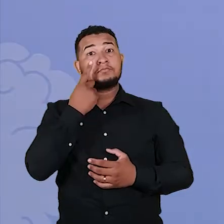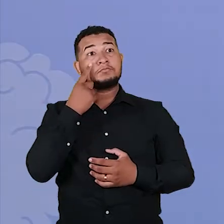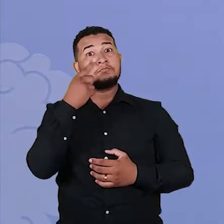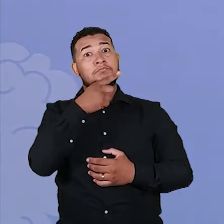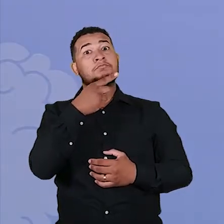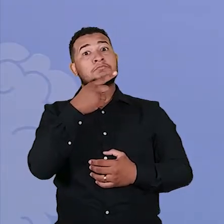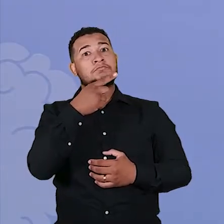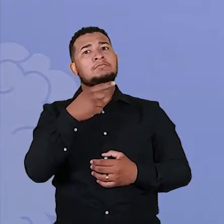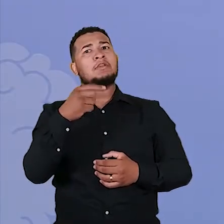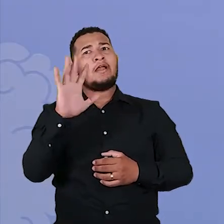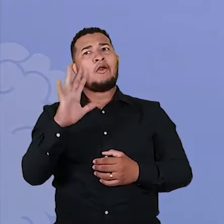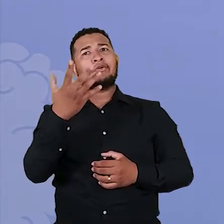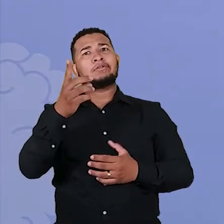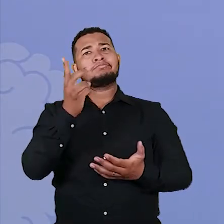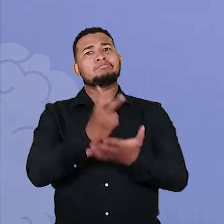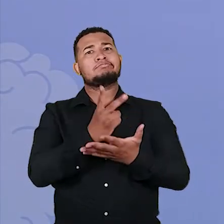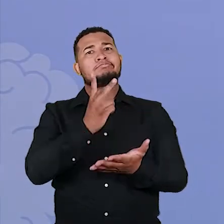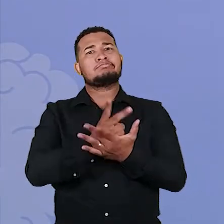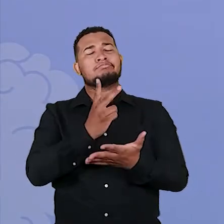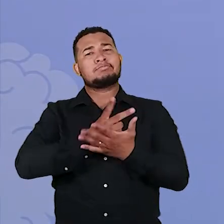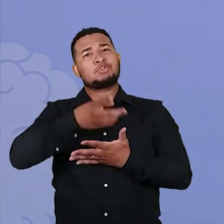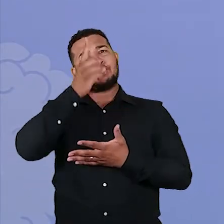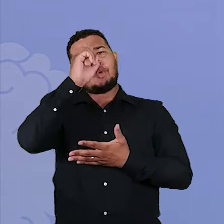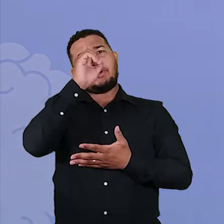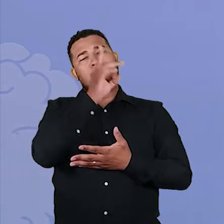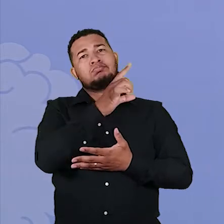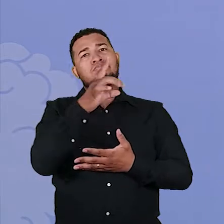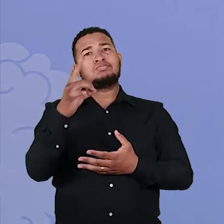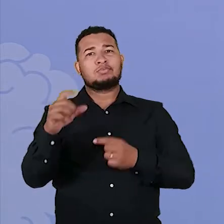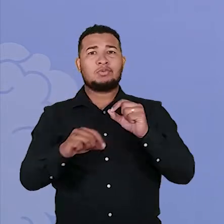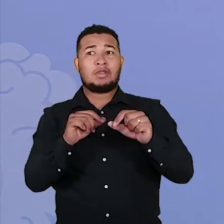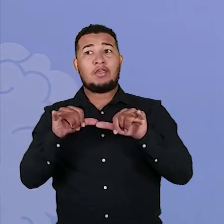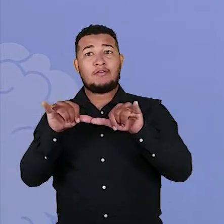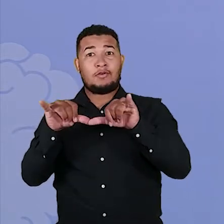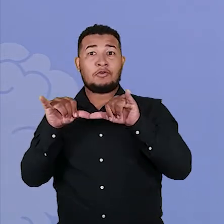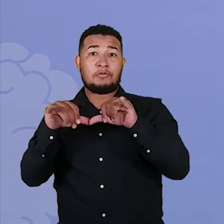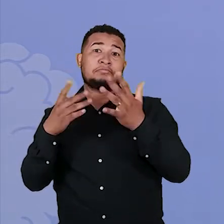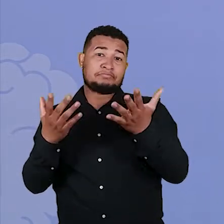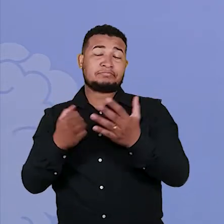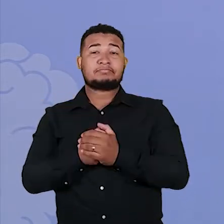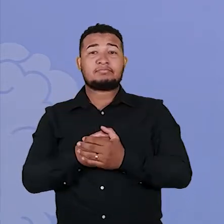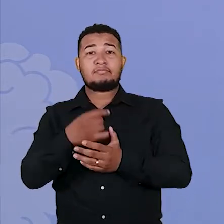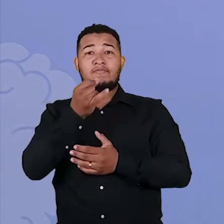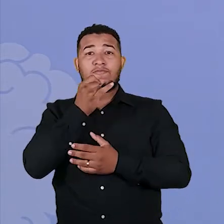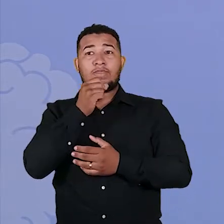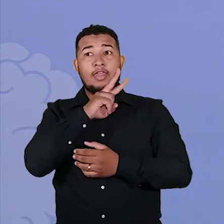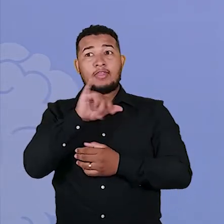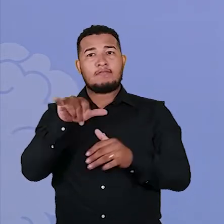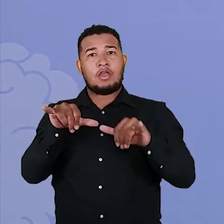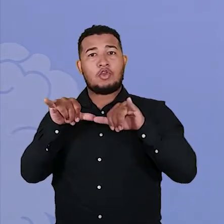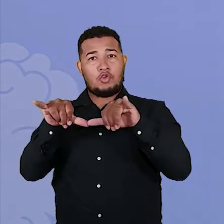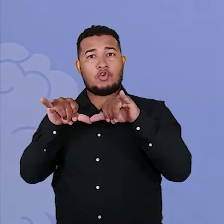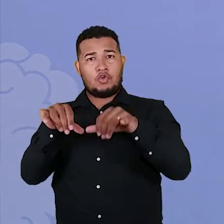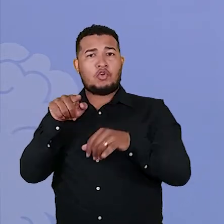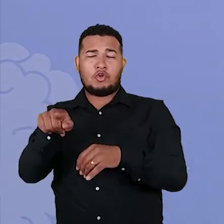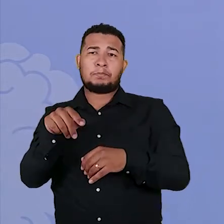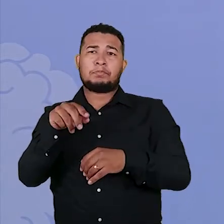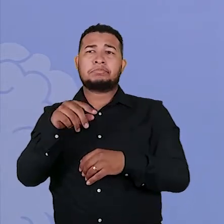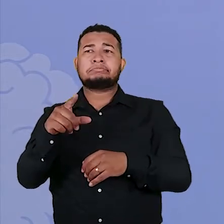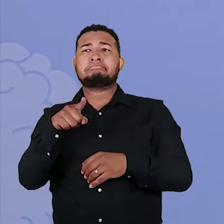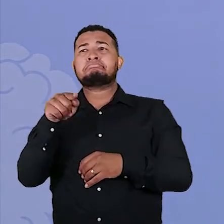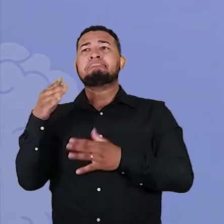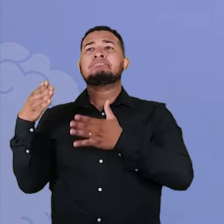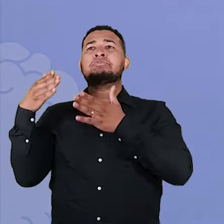Olha que situação mais rotineira, mais do cotidiano. E fazer compra, né? Então, quando você vai fazer compra, você chega lá